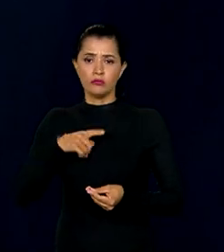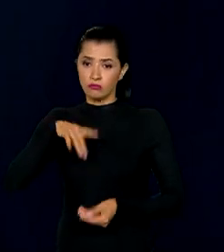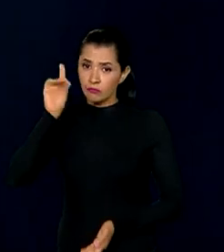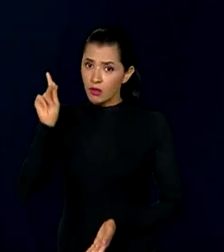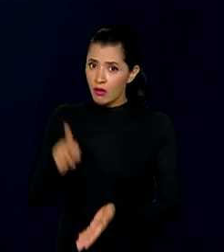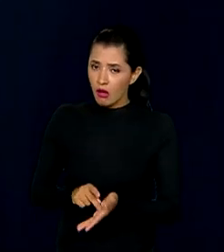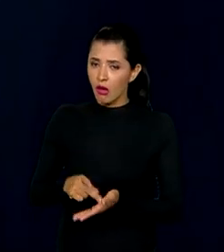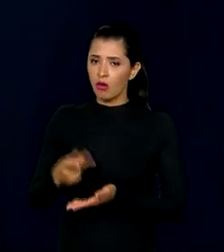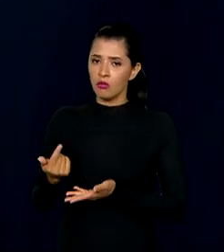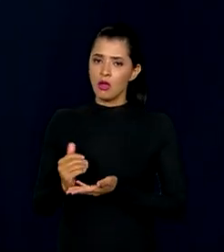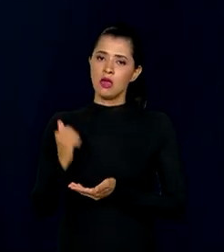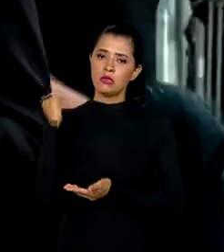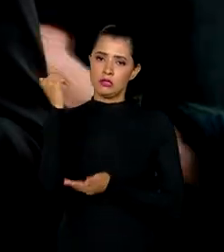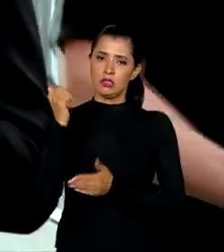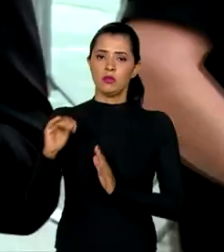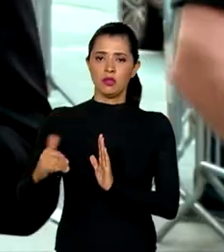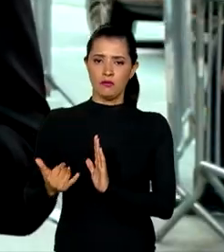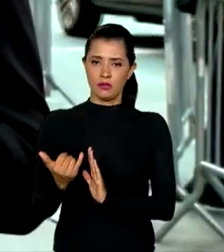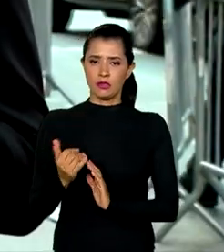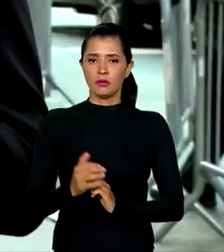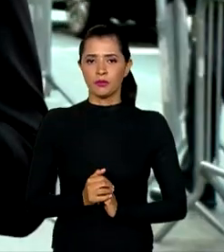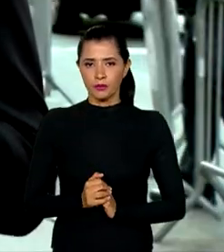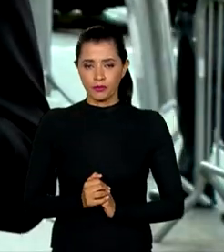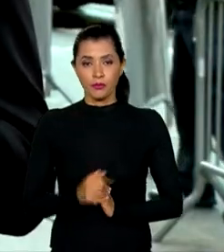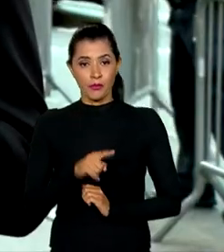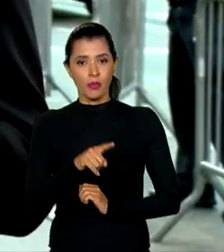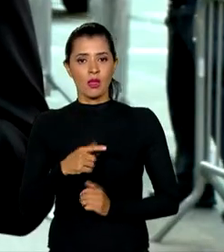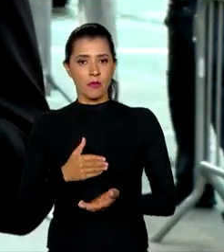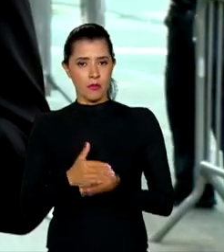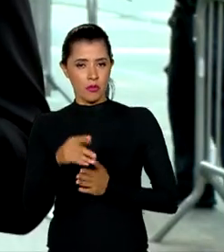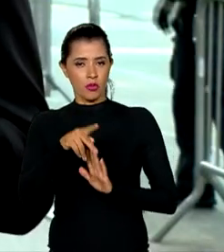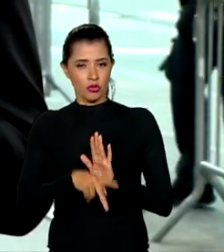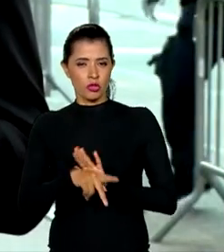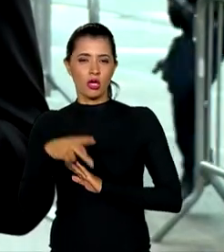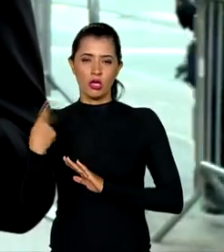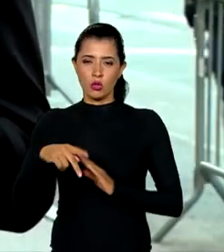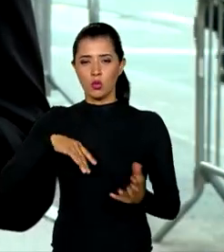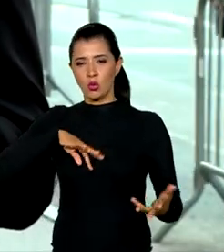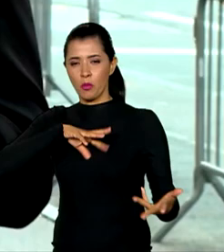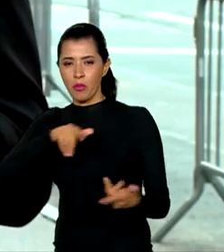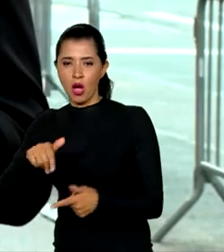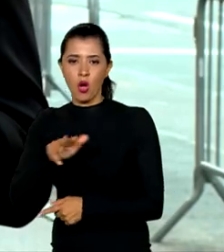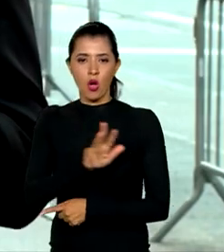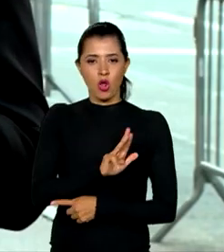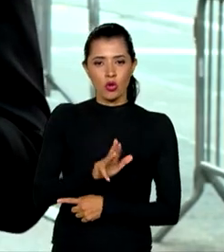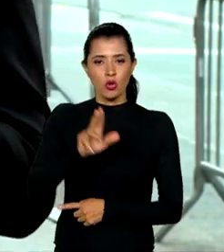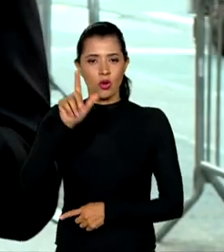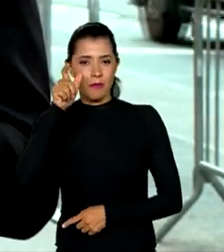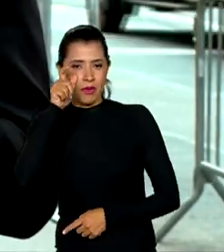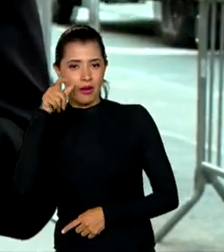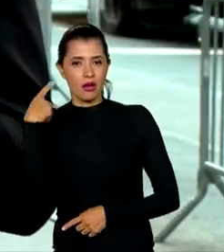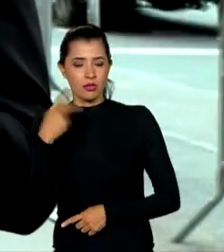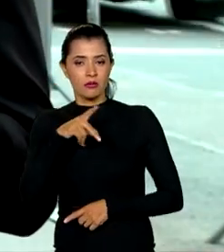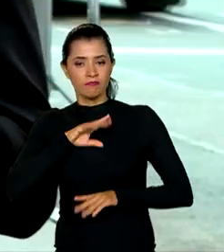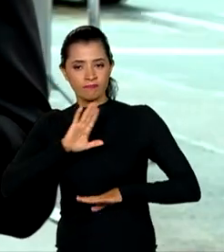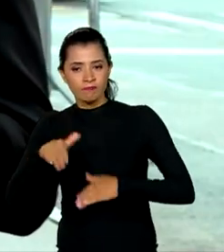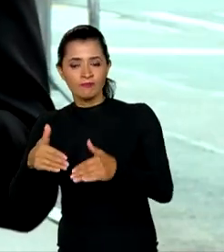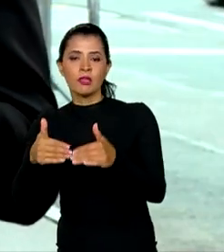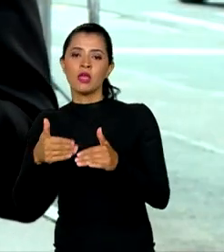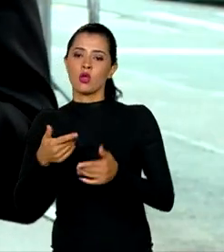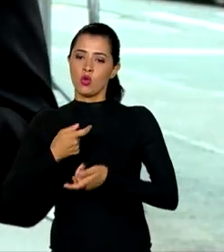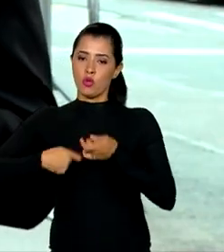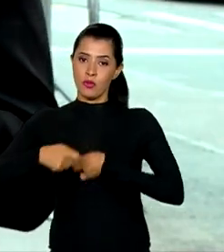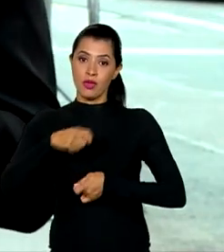reais acima da inflação. A iniciativa global Lula-Biden para o avanço dos direitos trabalhistas na economia do século